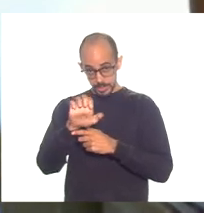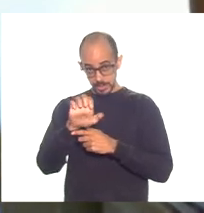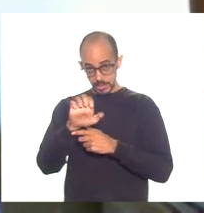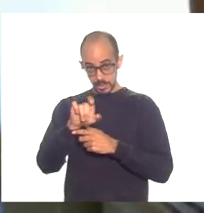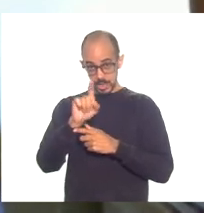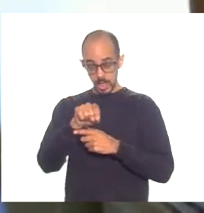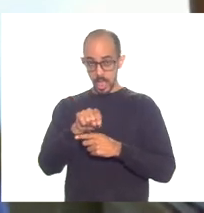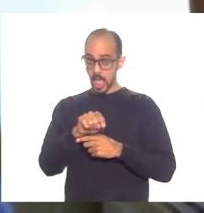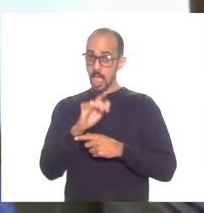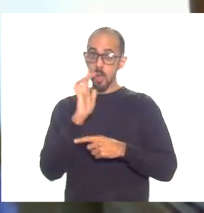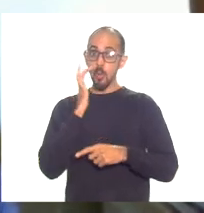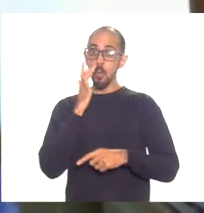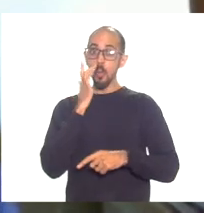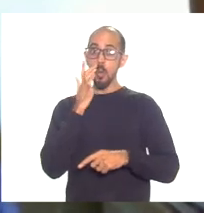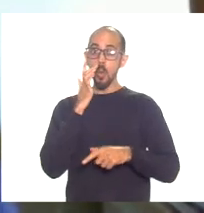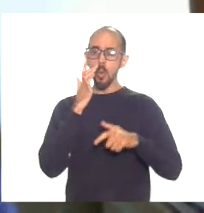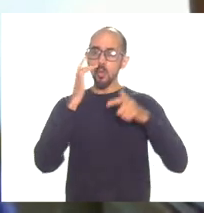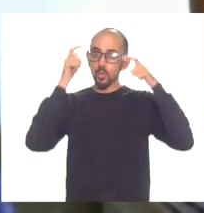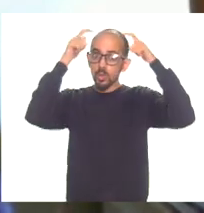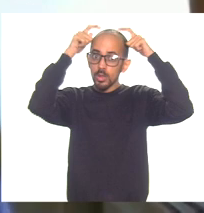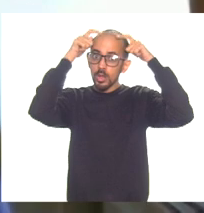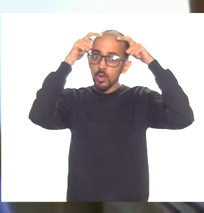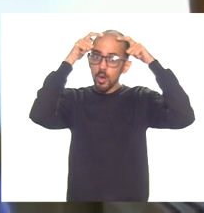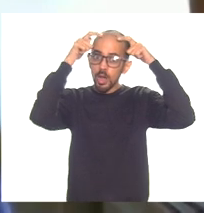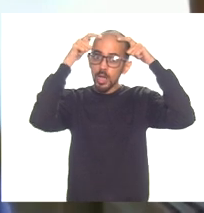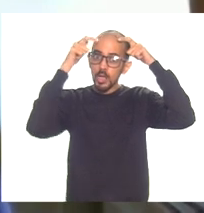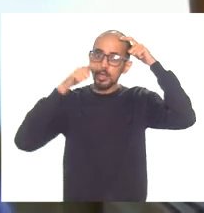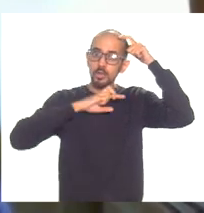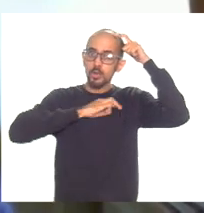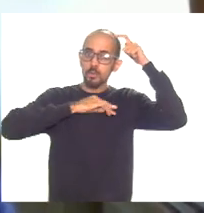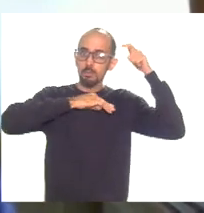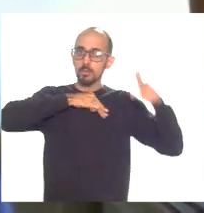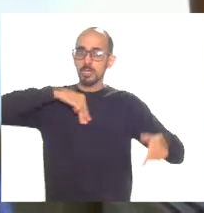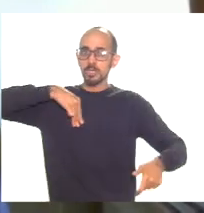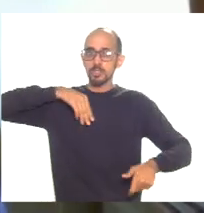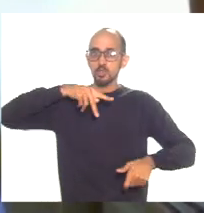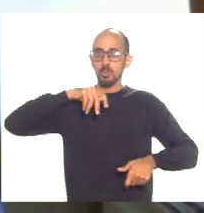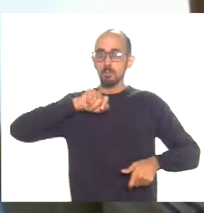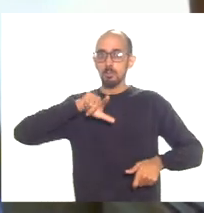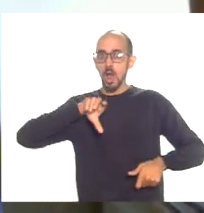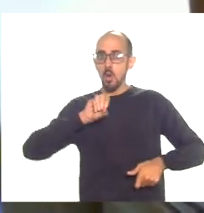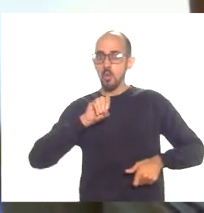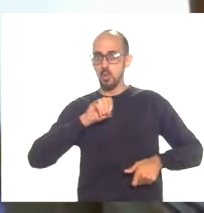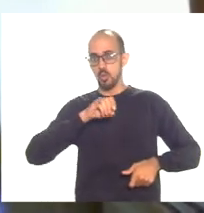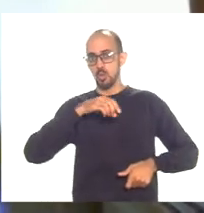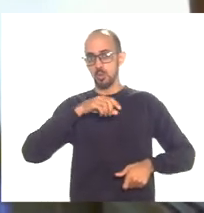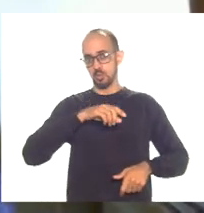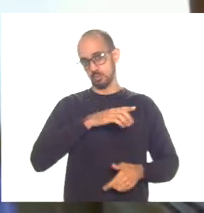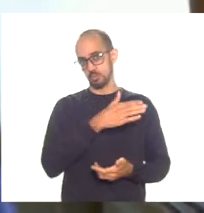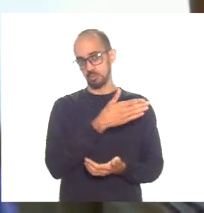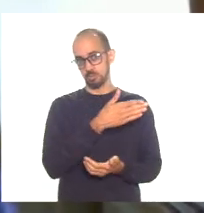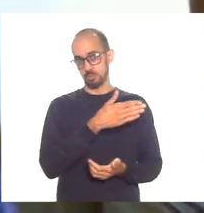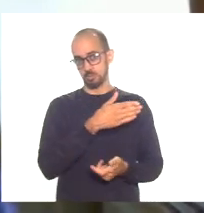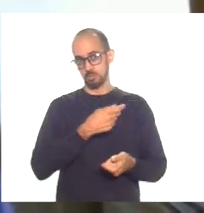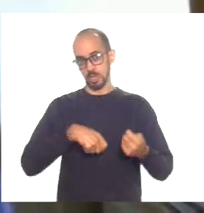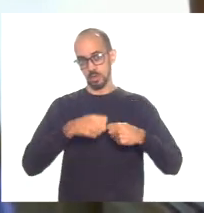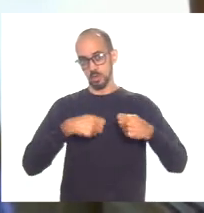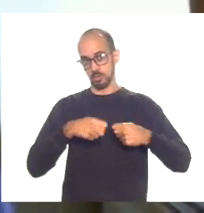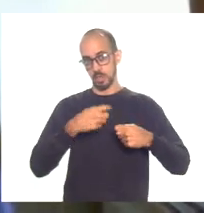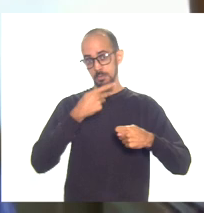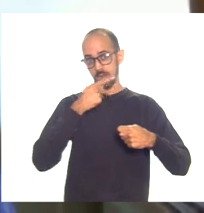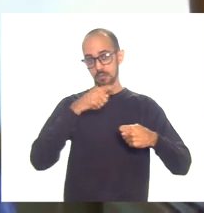joia da coroa do ministro Paulo Guedes, para ele dizer às